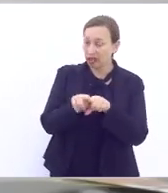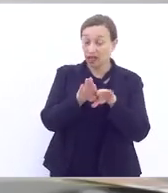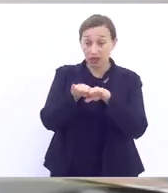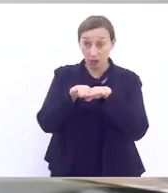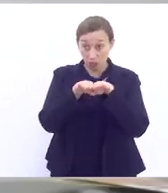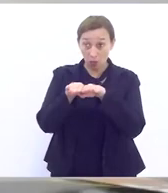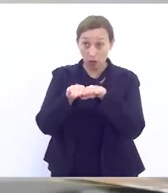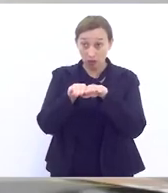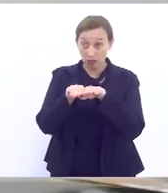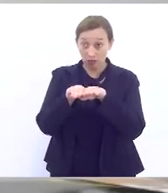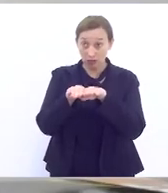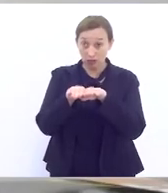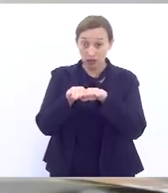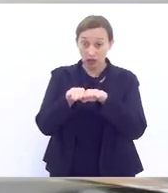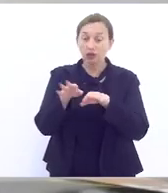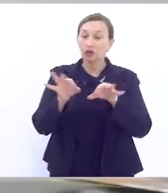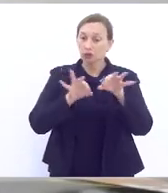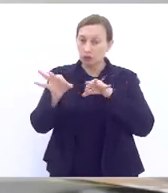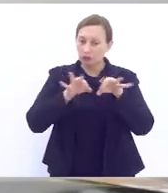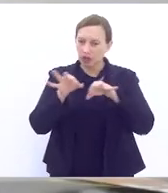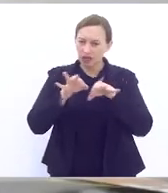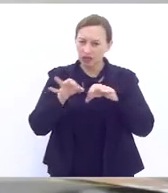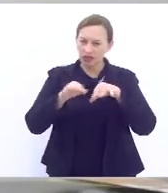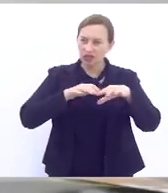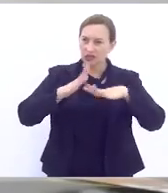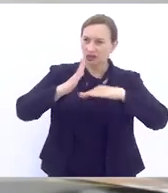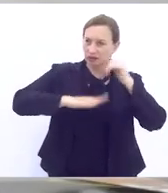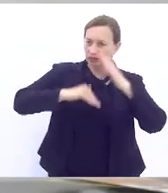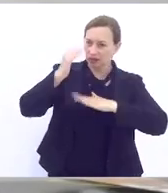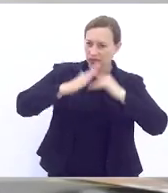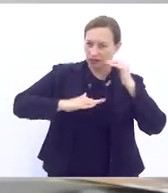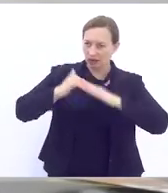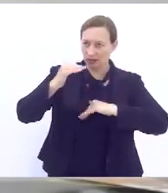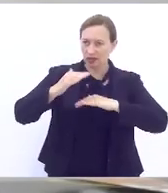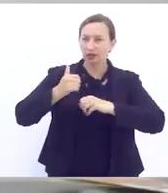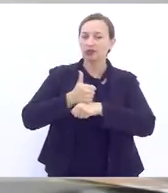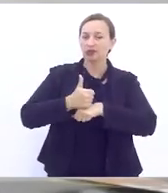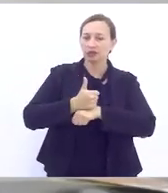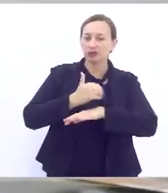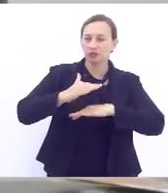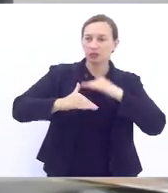cargos fosse bom todos os obras e não os órgãos ficarem disputando